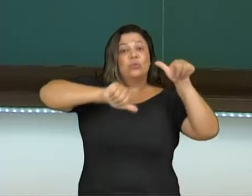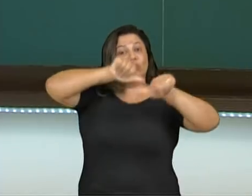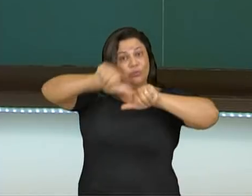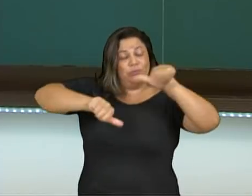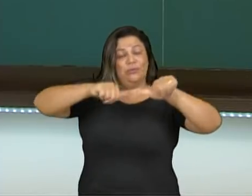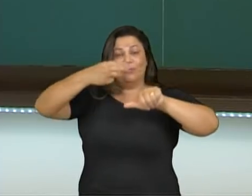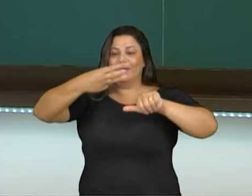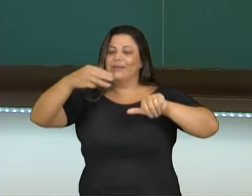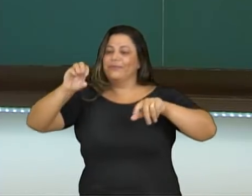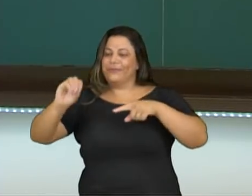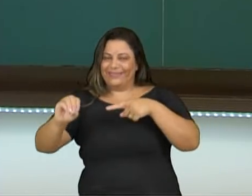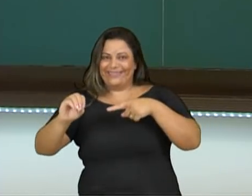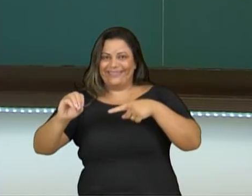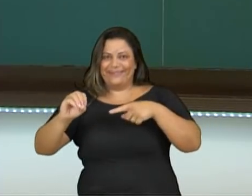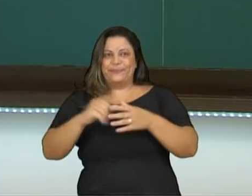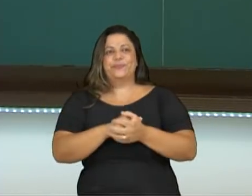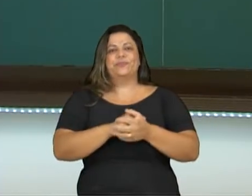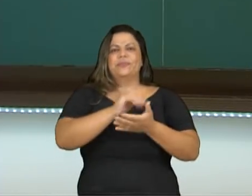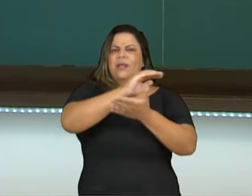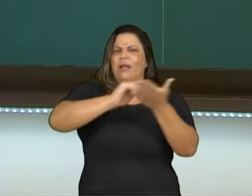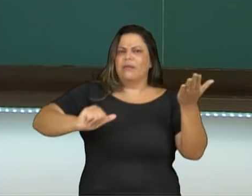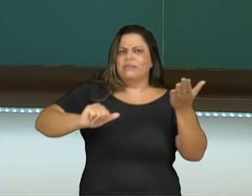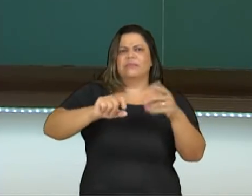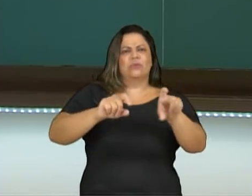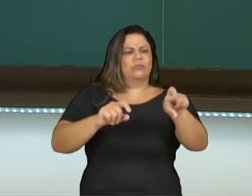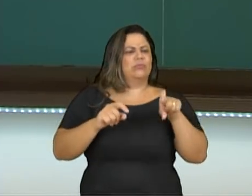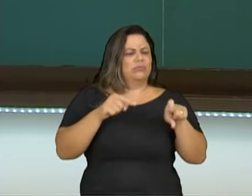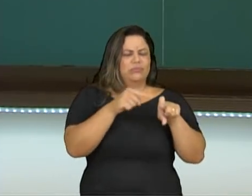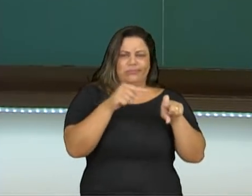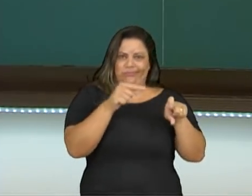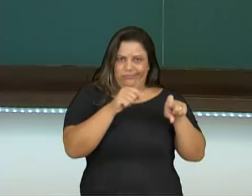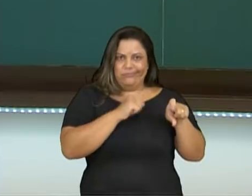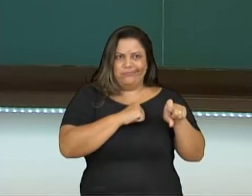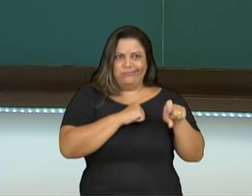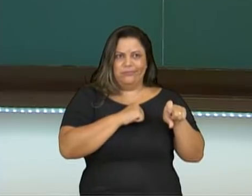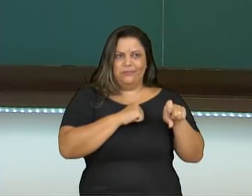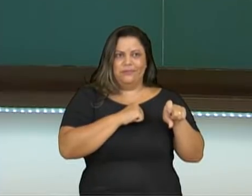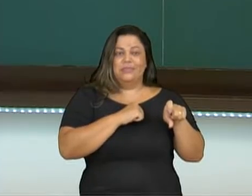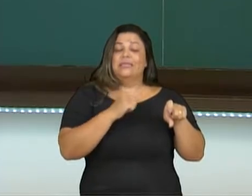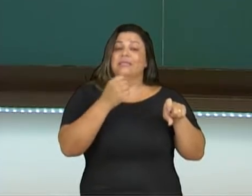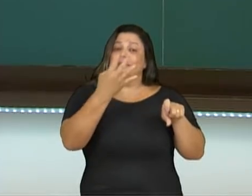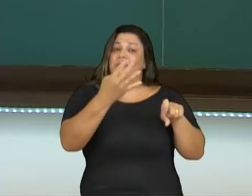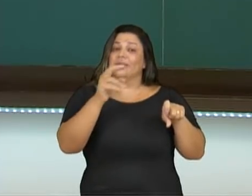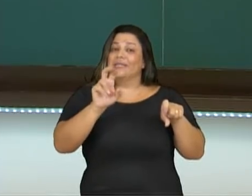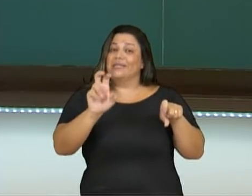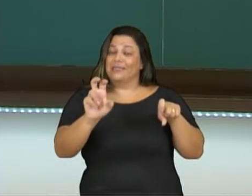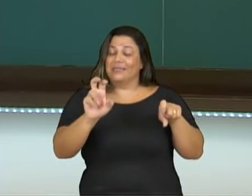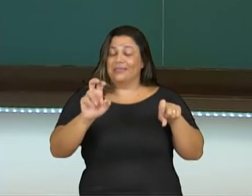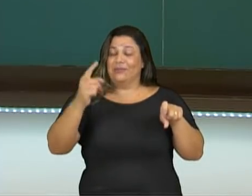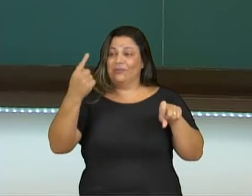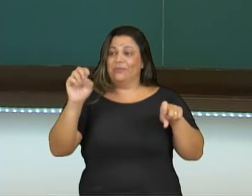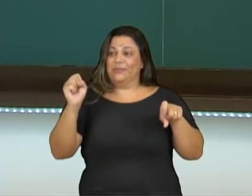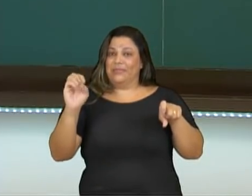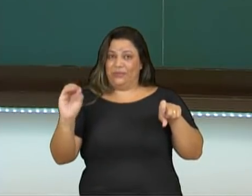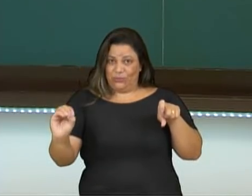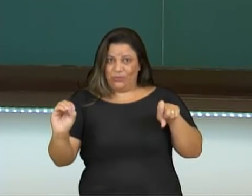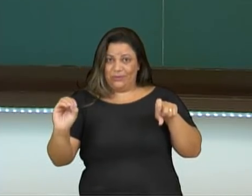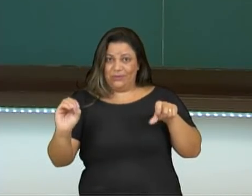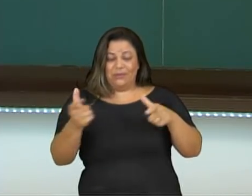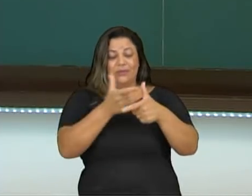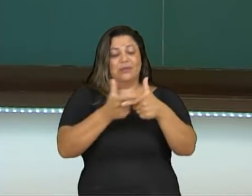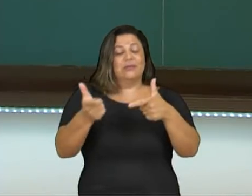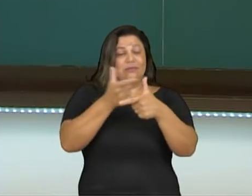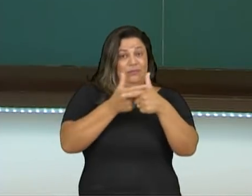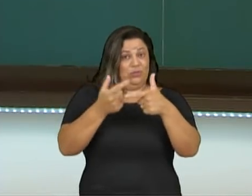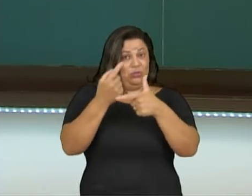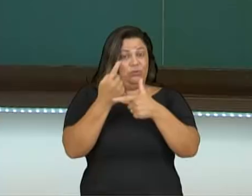aí, isolando o x, fiz 45 sobre 180 também, uma simplificação, dividi os dois por